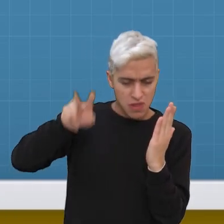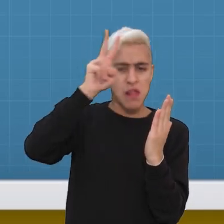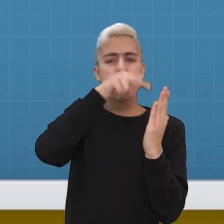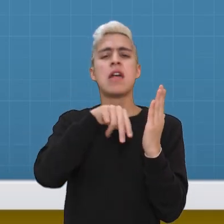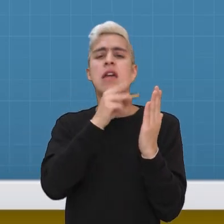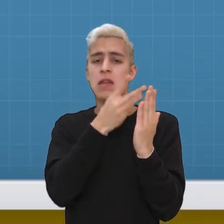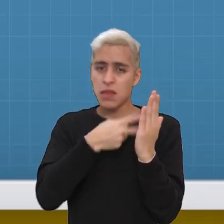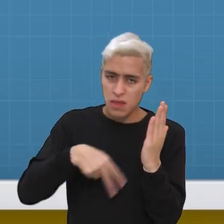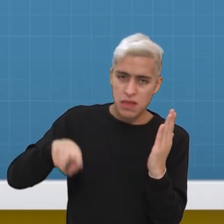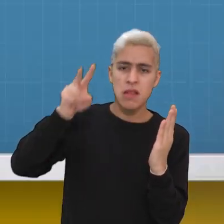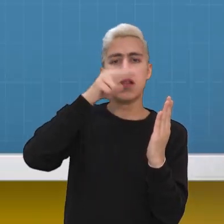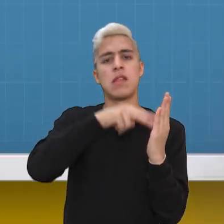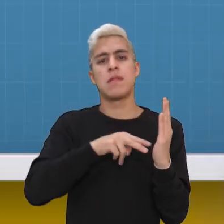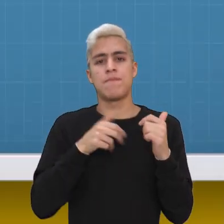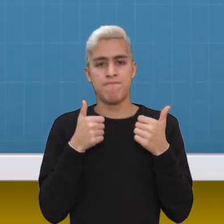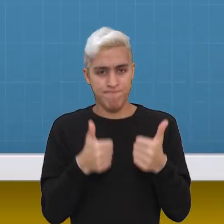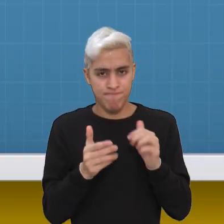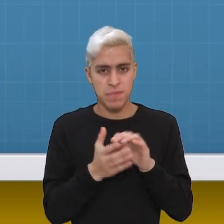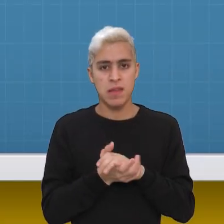pessoal? Vamos lá.